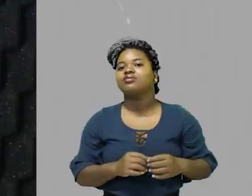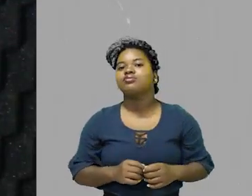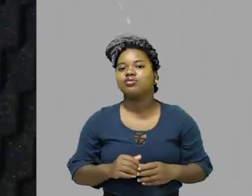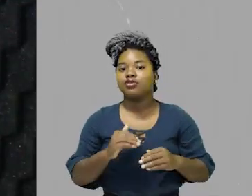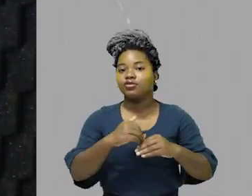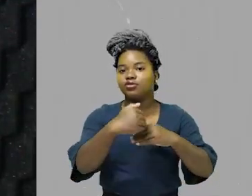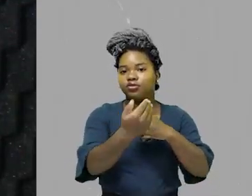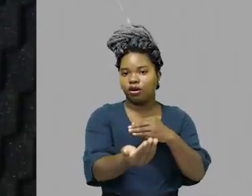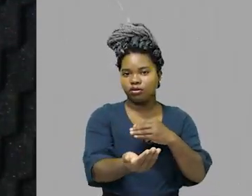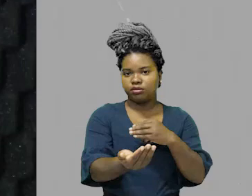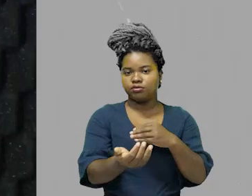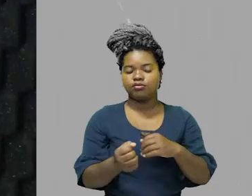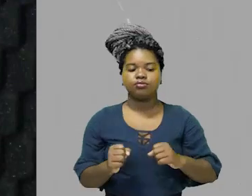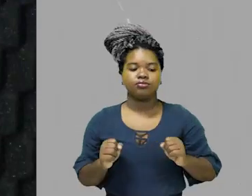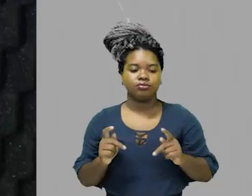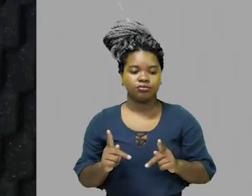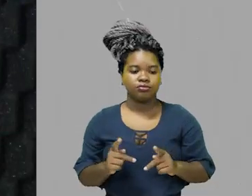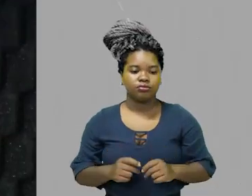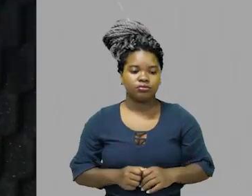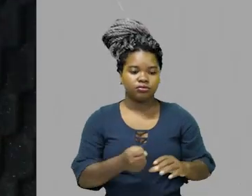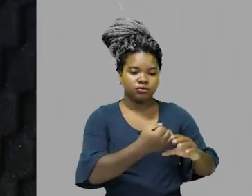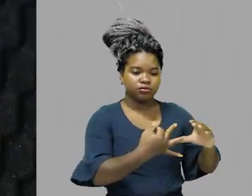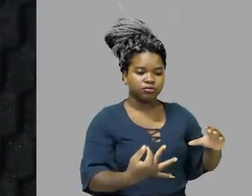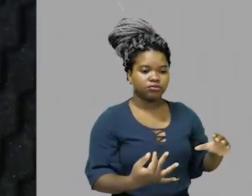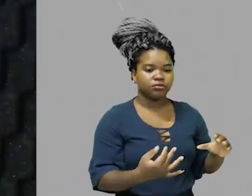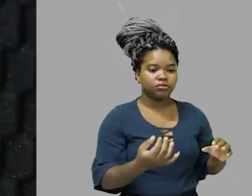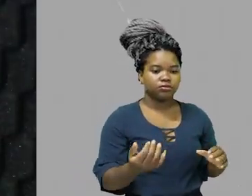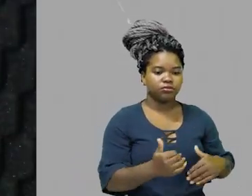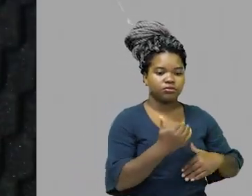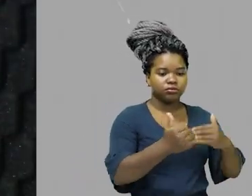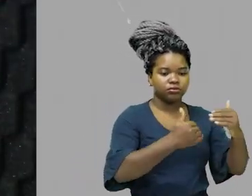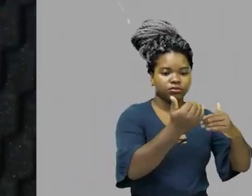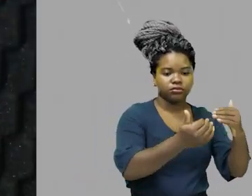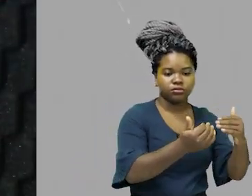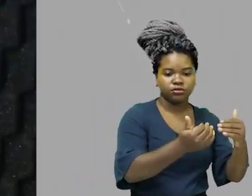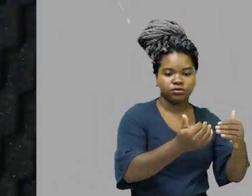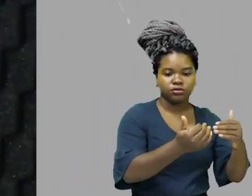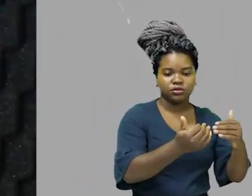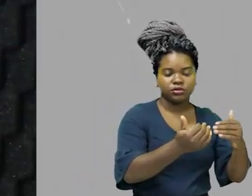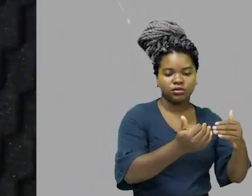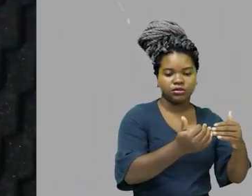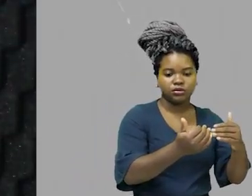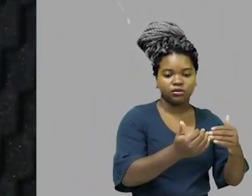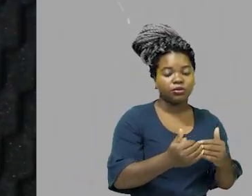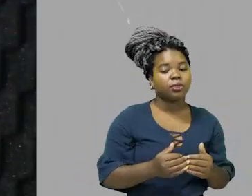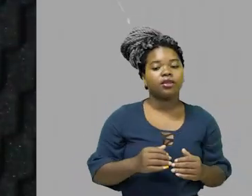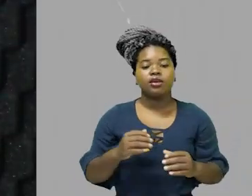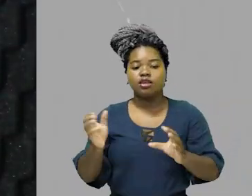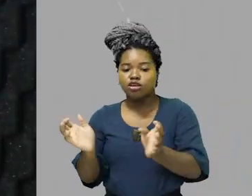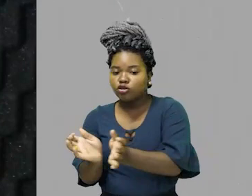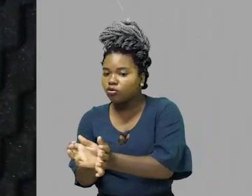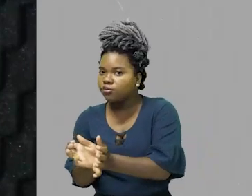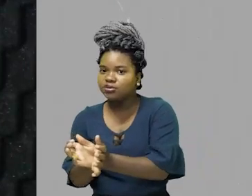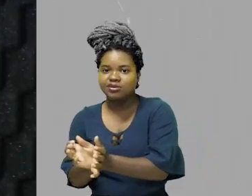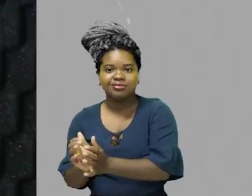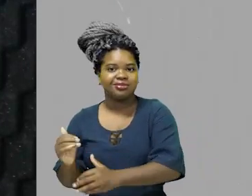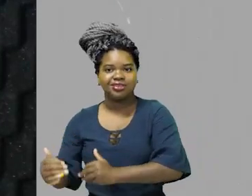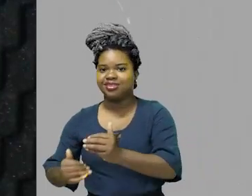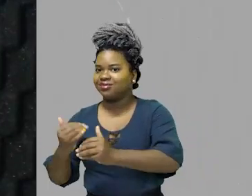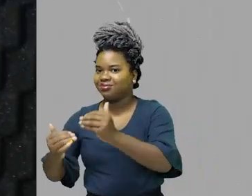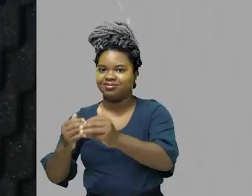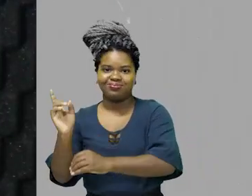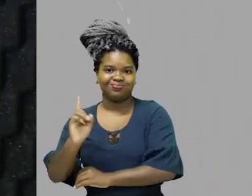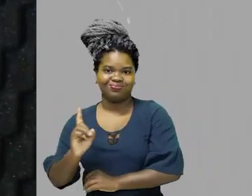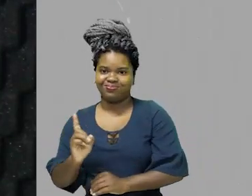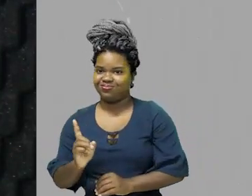são características mais evoluídas ou menos evoluídas. O que tiver de característica aqui na planta, que tiver